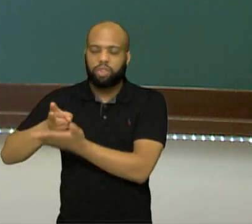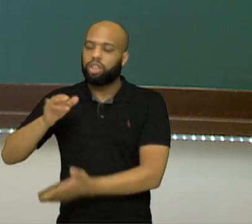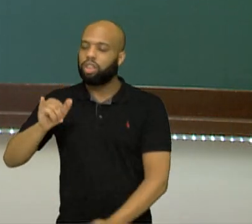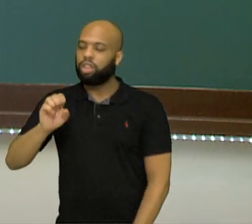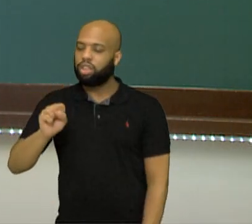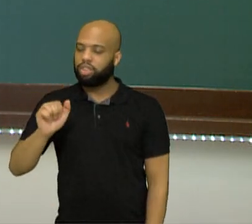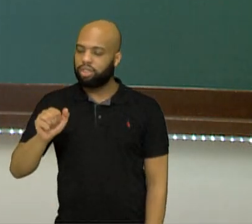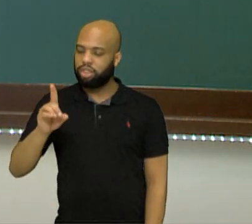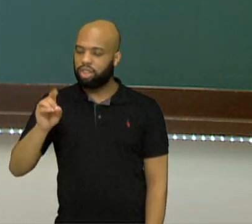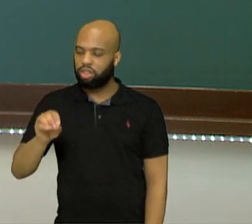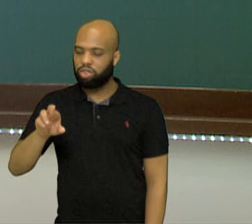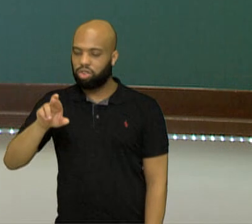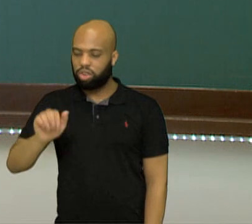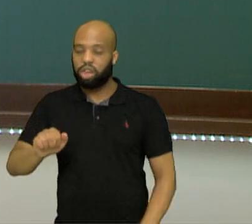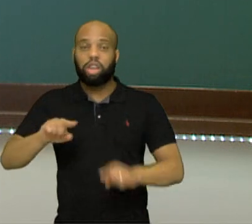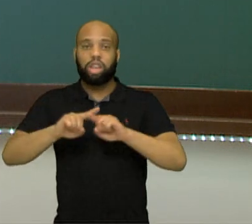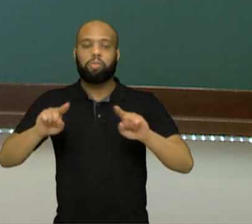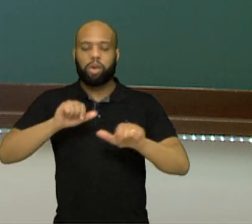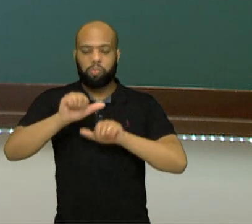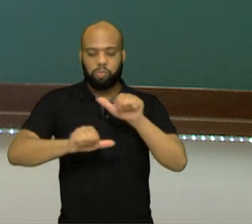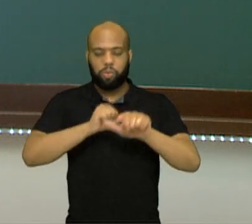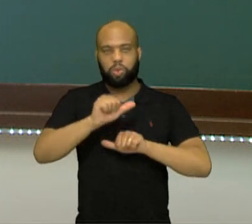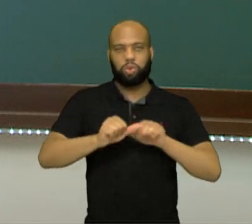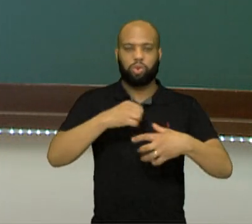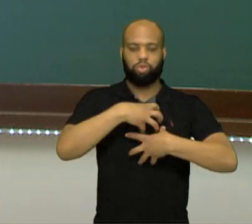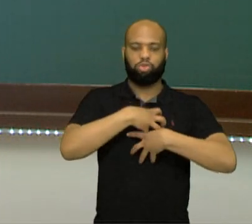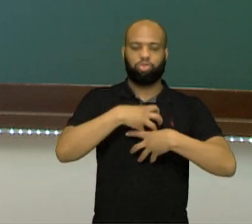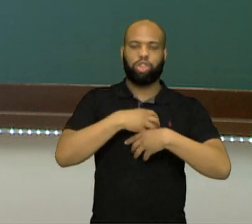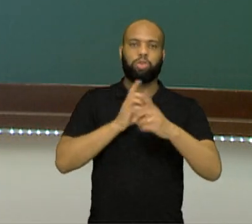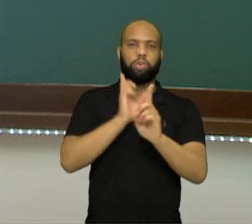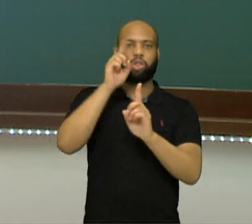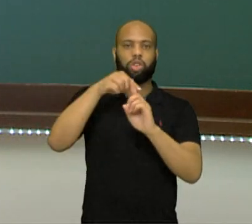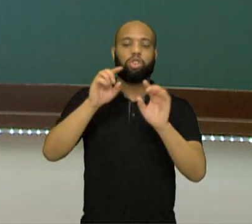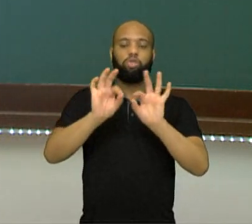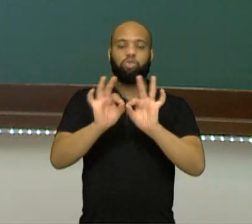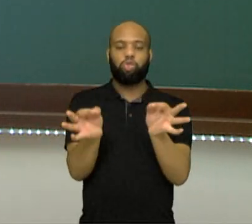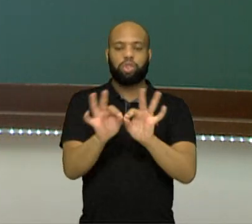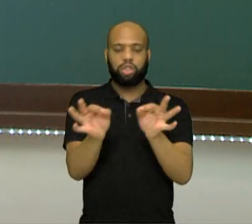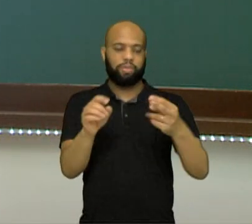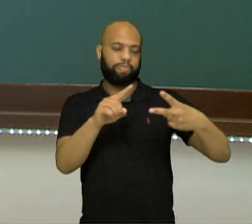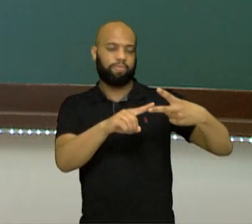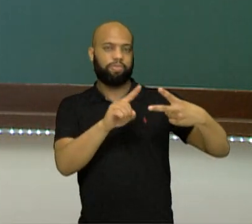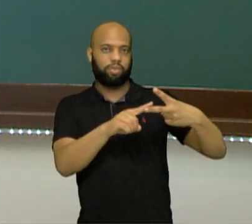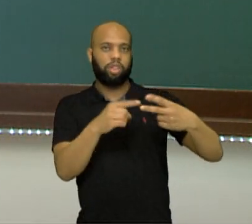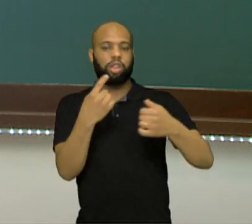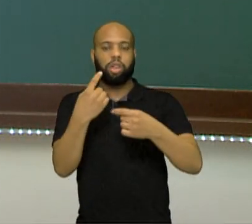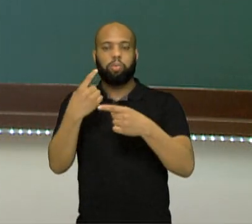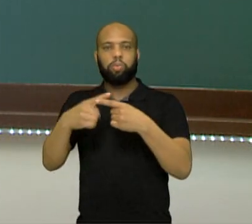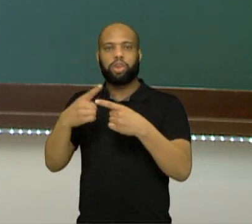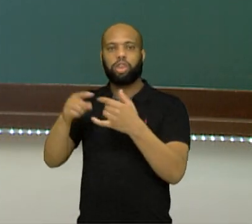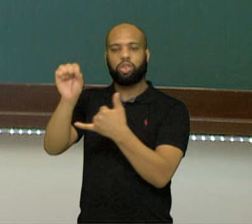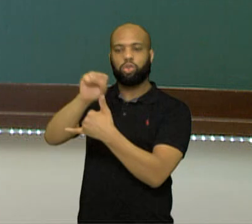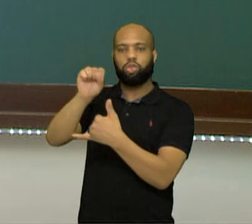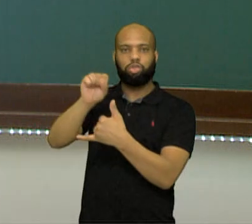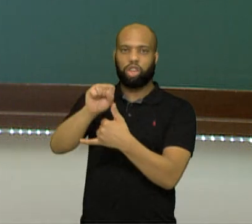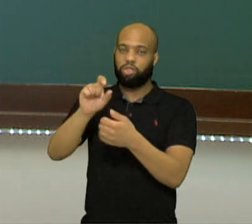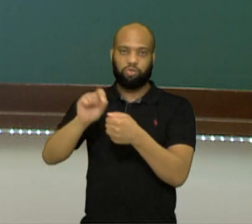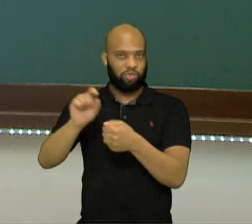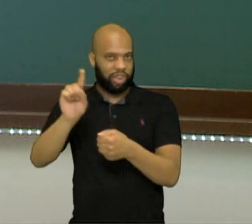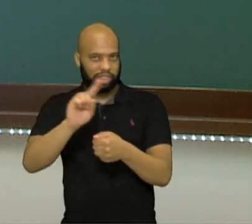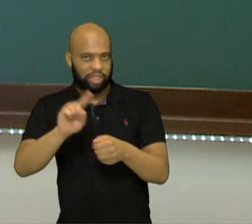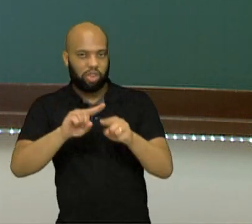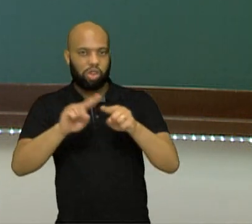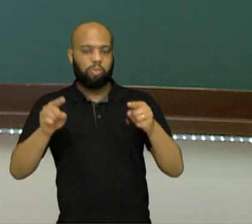a função sintática. Nós temos aqui a voz passiva, em que o sujeito sofre a ação, não